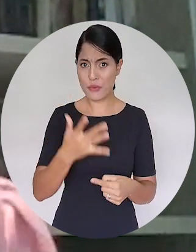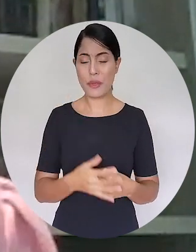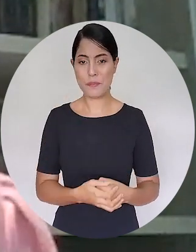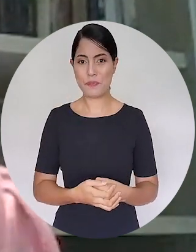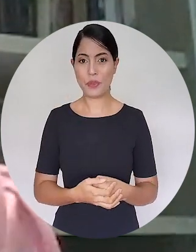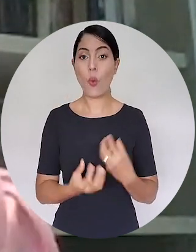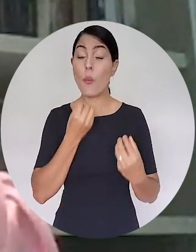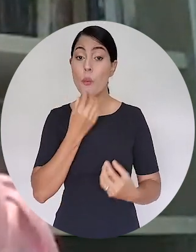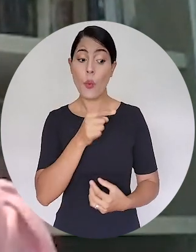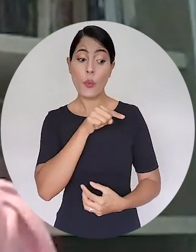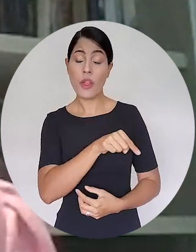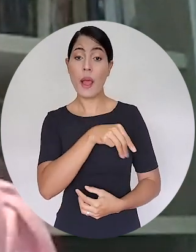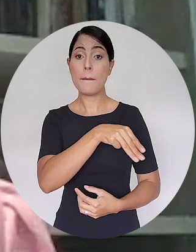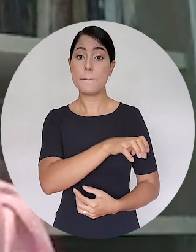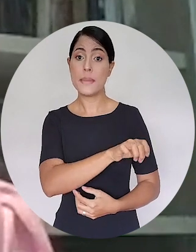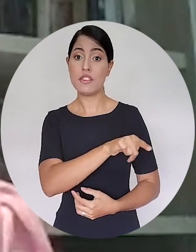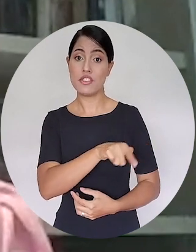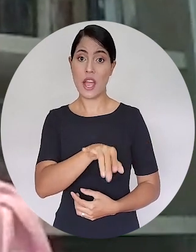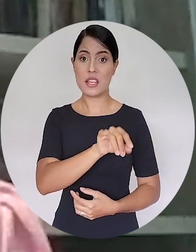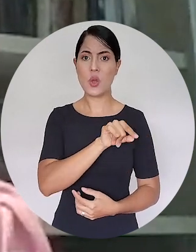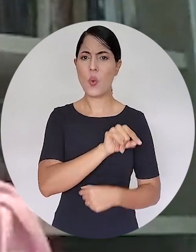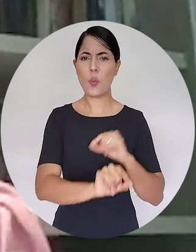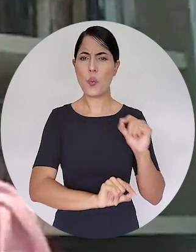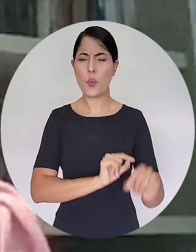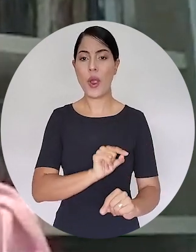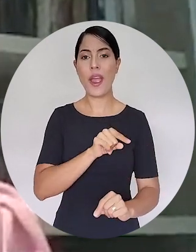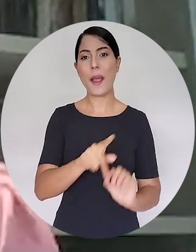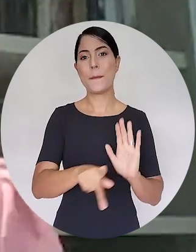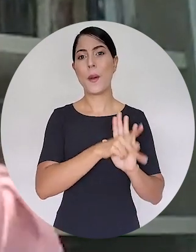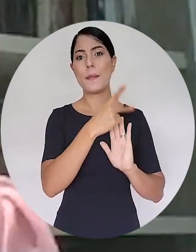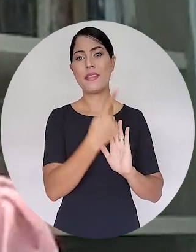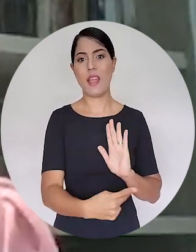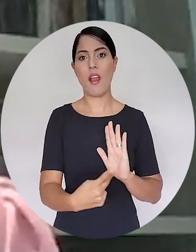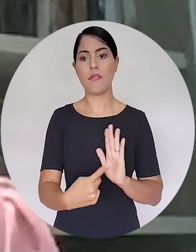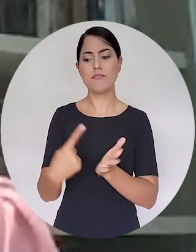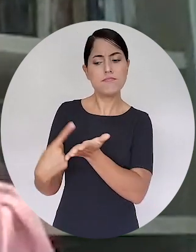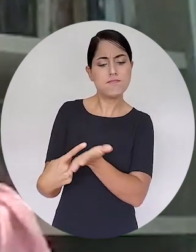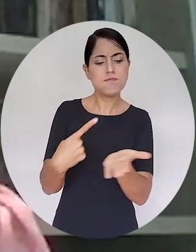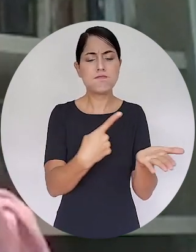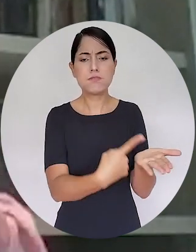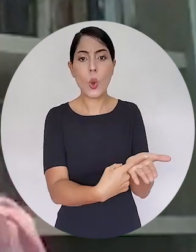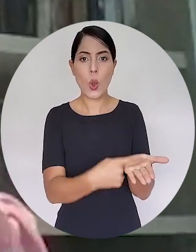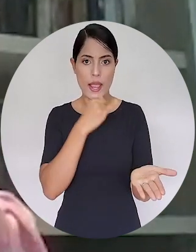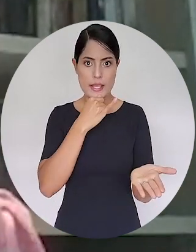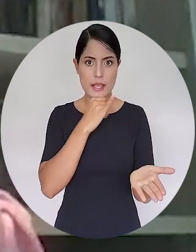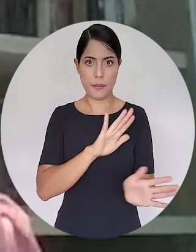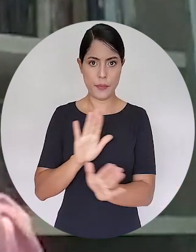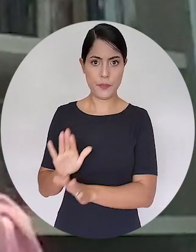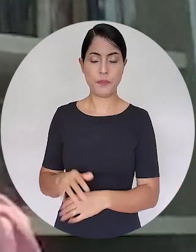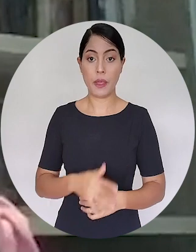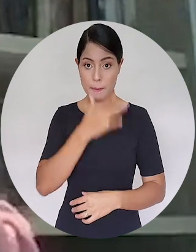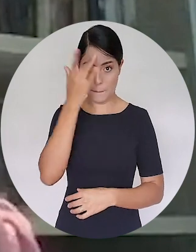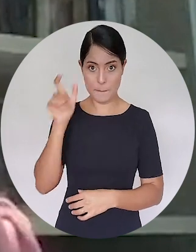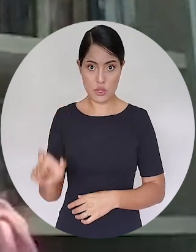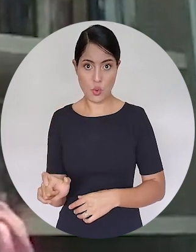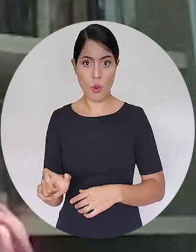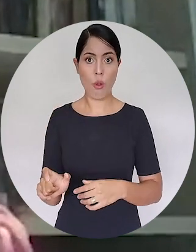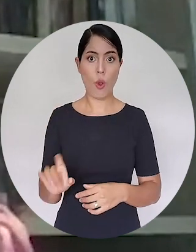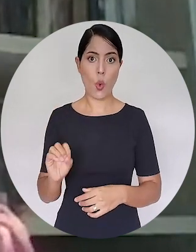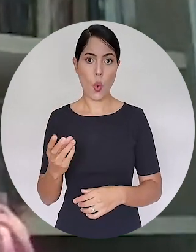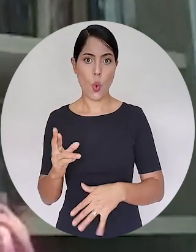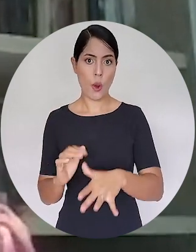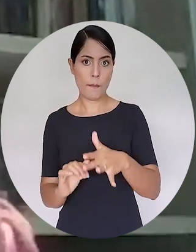Ela tem uma particularidade, porque é um método, como a gente chama, um método de consenso. Então, diferentemente das disputas por arbitragem